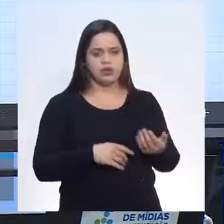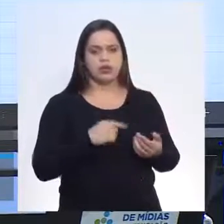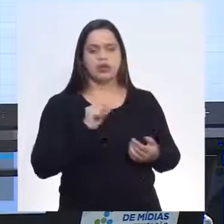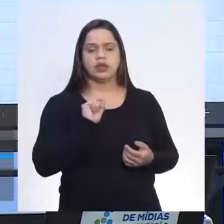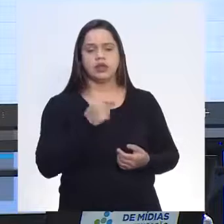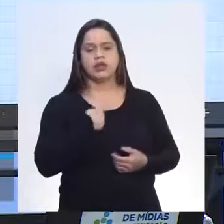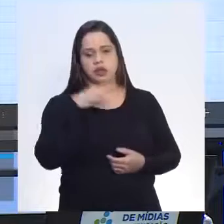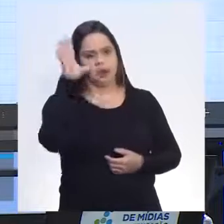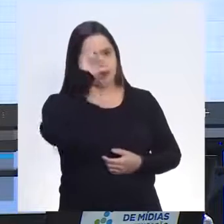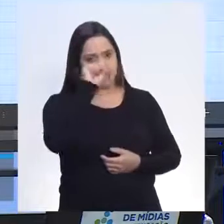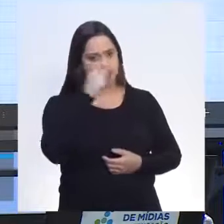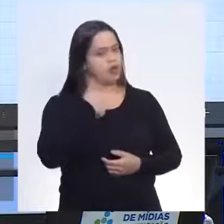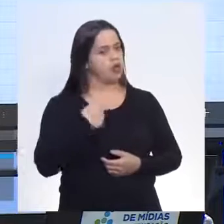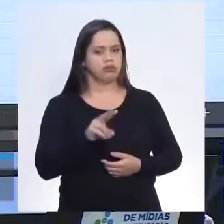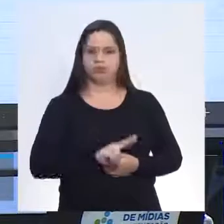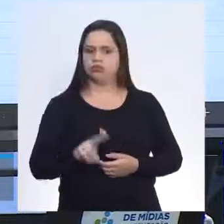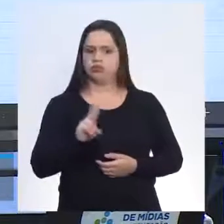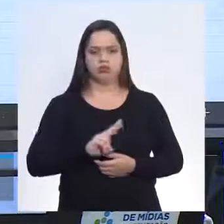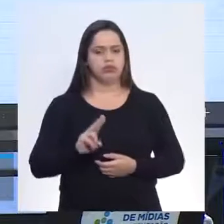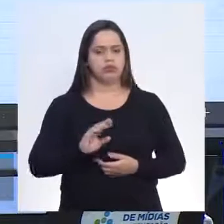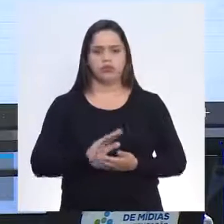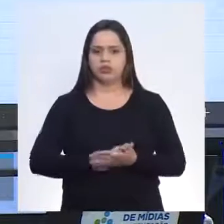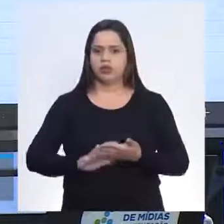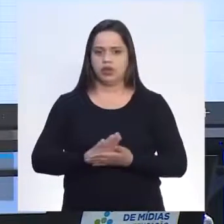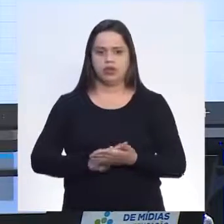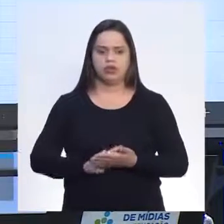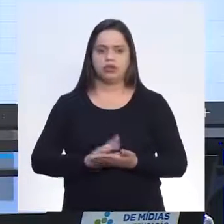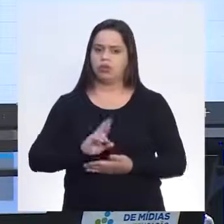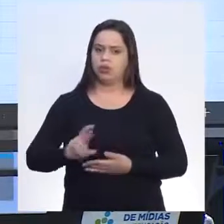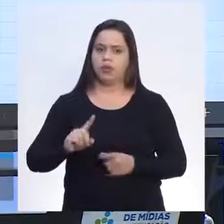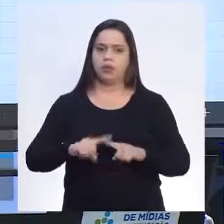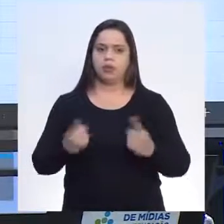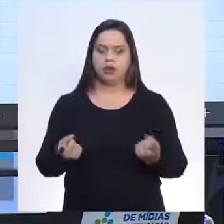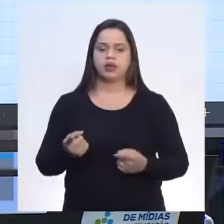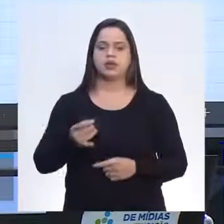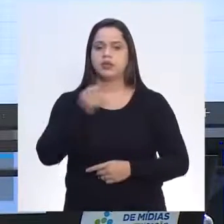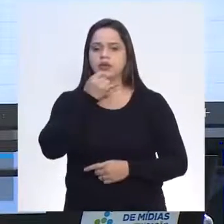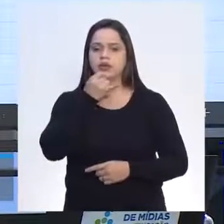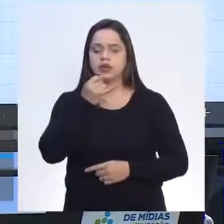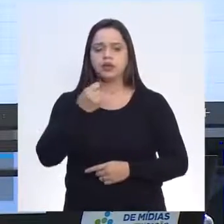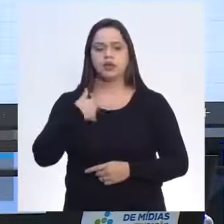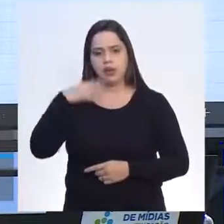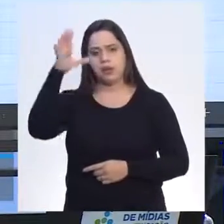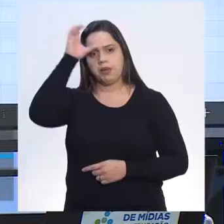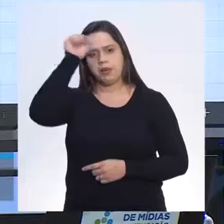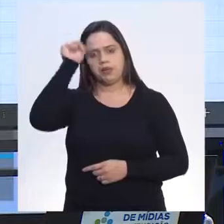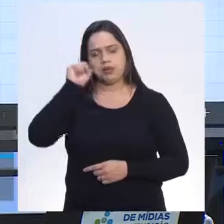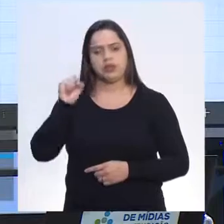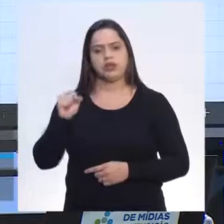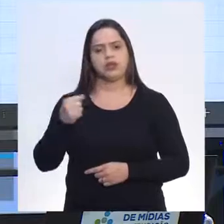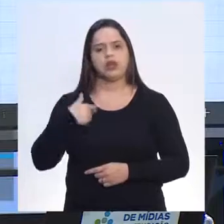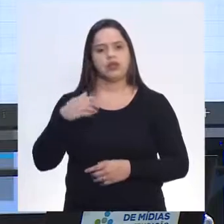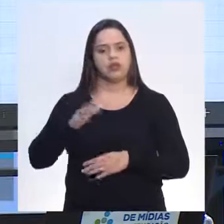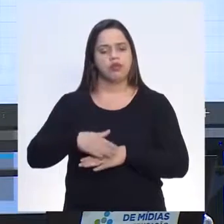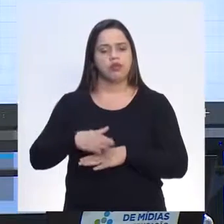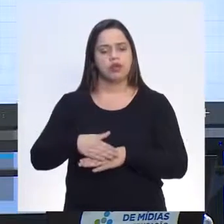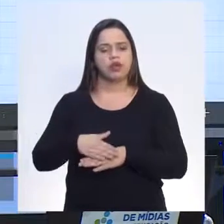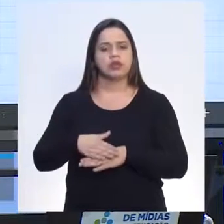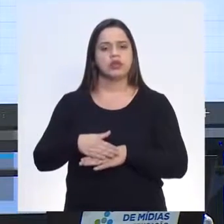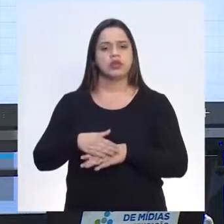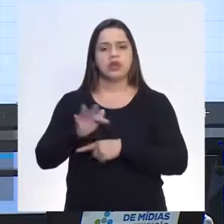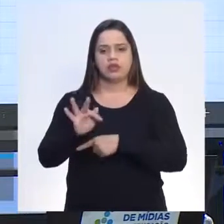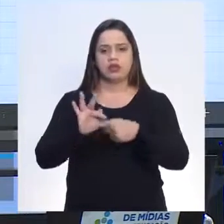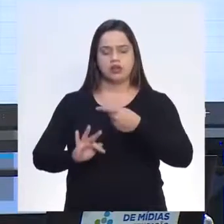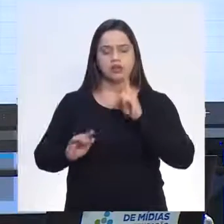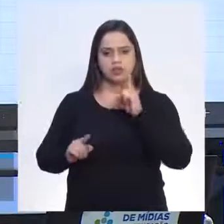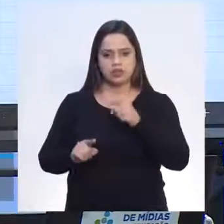aprendi, eu não utilizo. Não é uma forma em que eu faço, mas é um modelo que eu aprendi. Eu vou fazer em cima dessa fração que vocês acabaram de